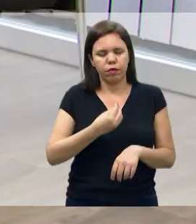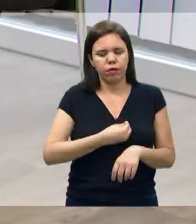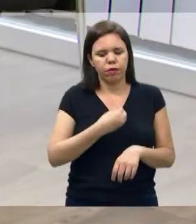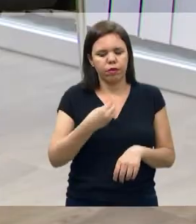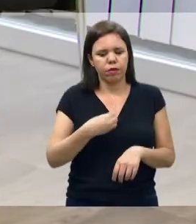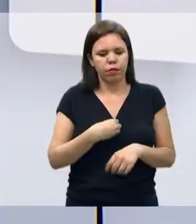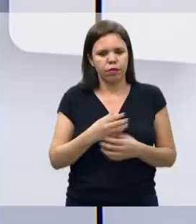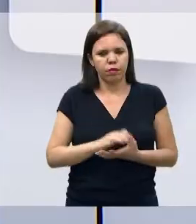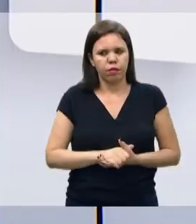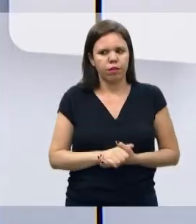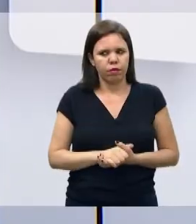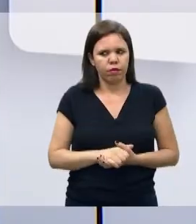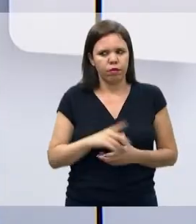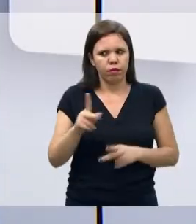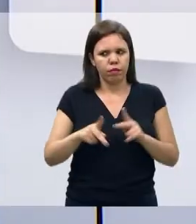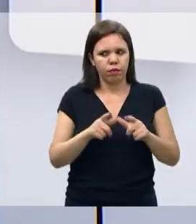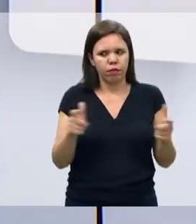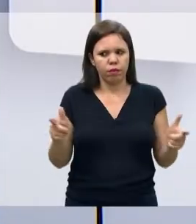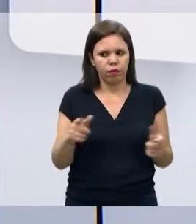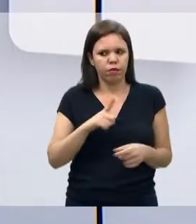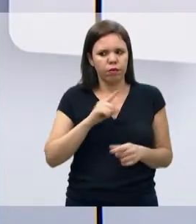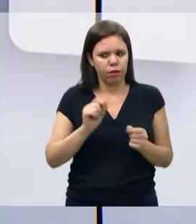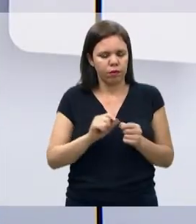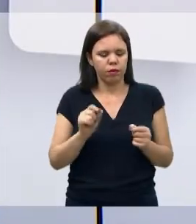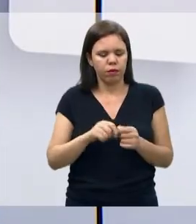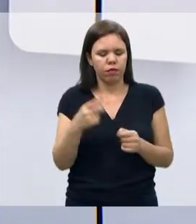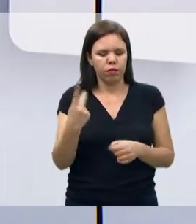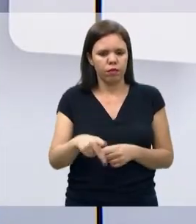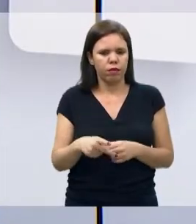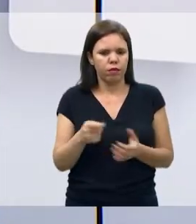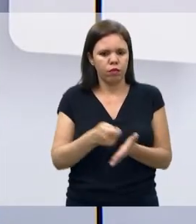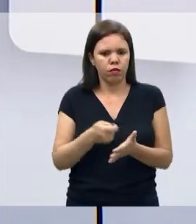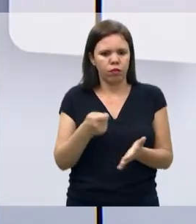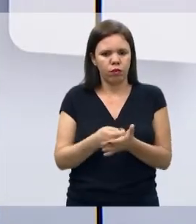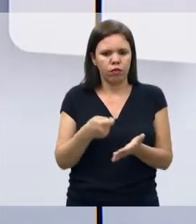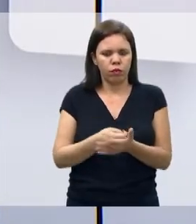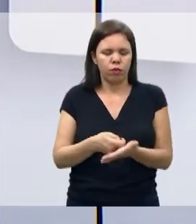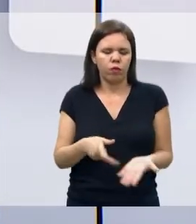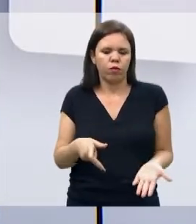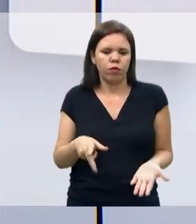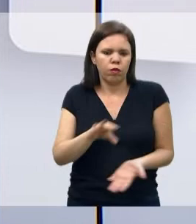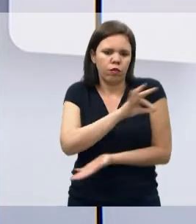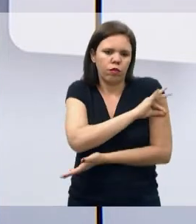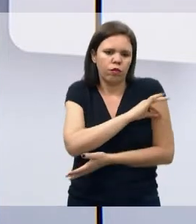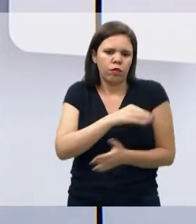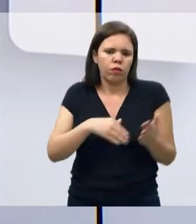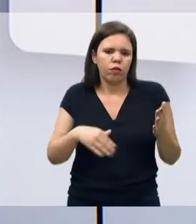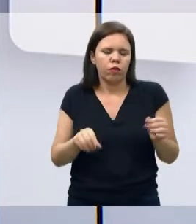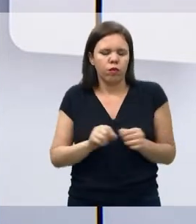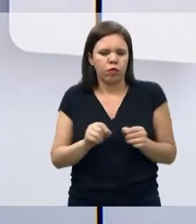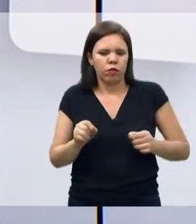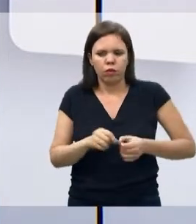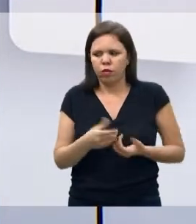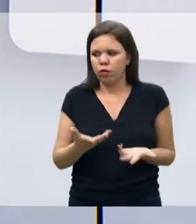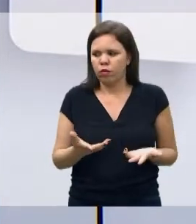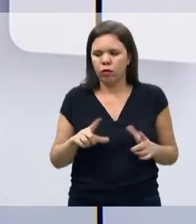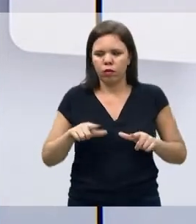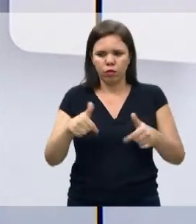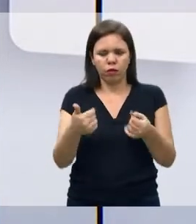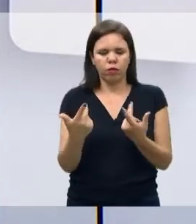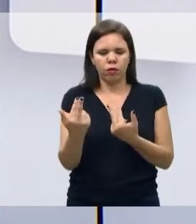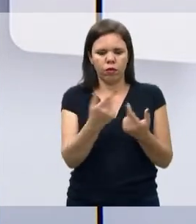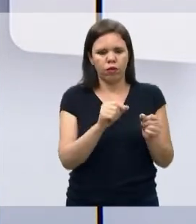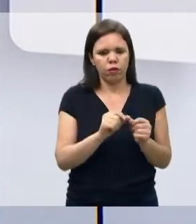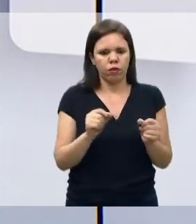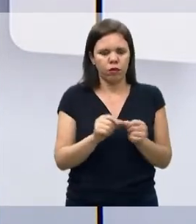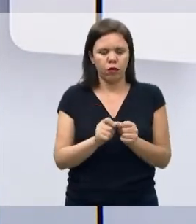maior. A população tem que fazer a sua parte e cobrar do poder público, eu acho que passa por aí, né? Nós temos que atuar